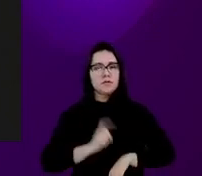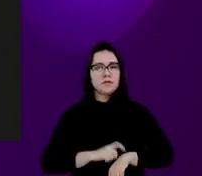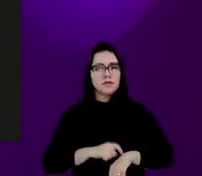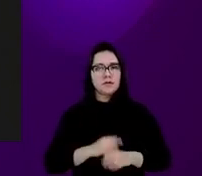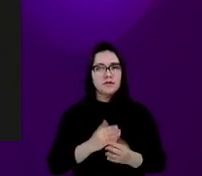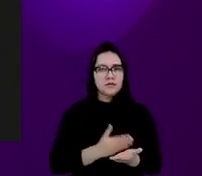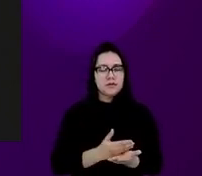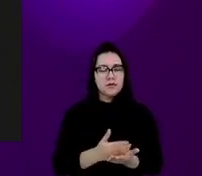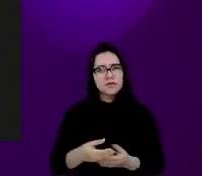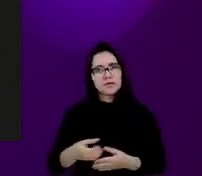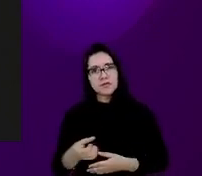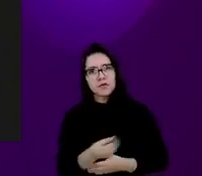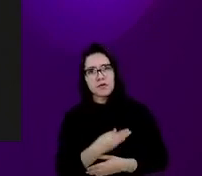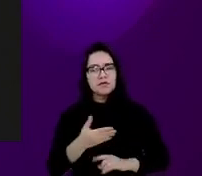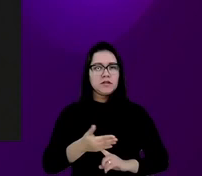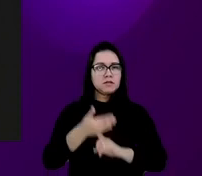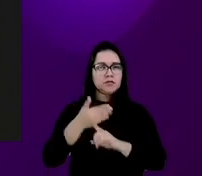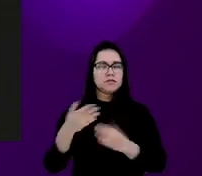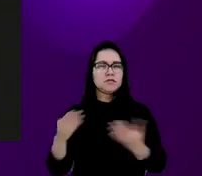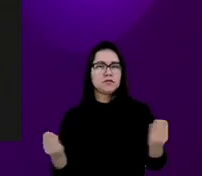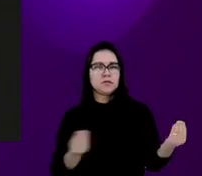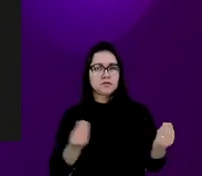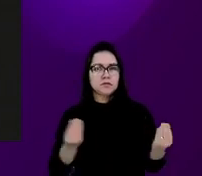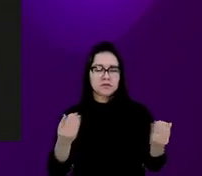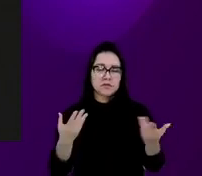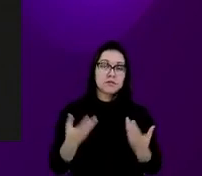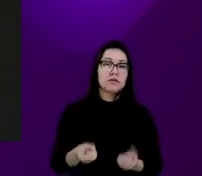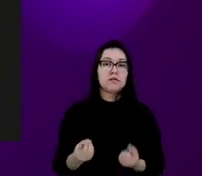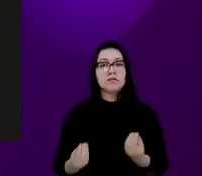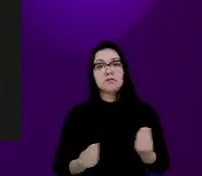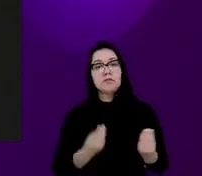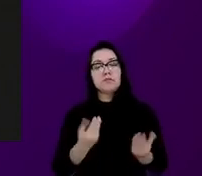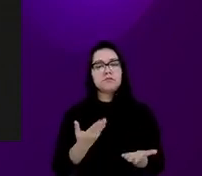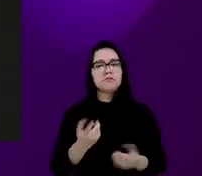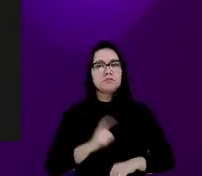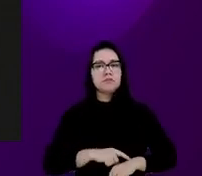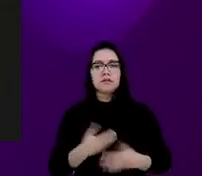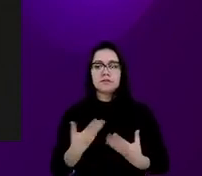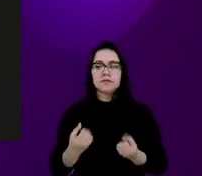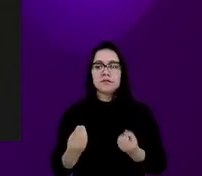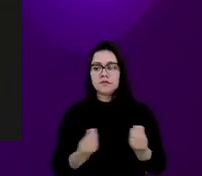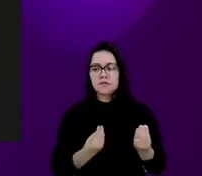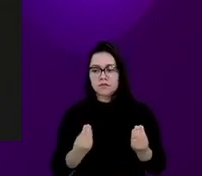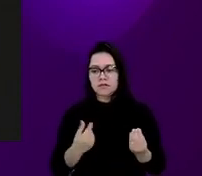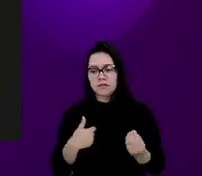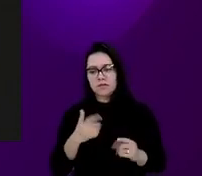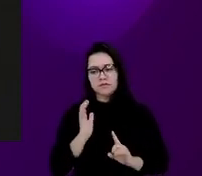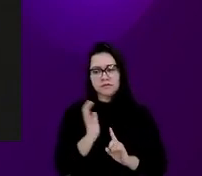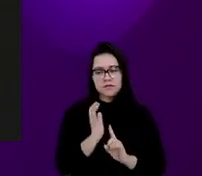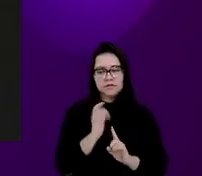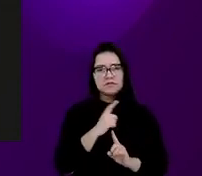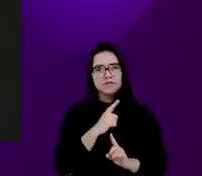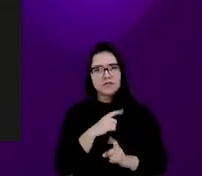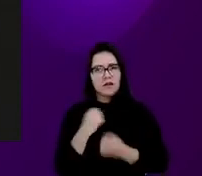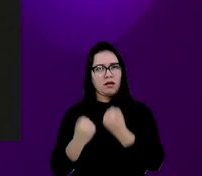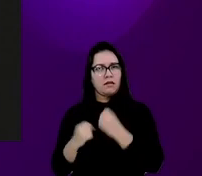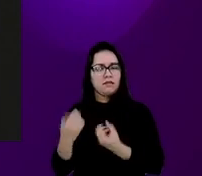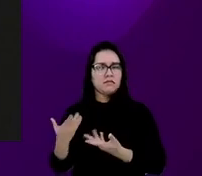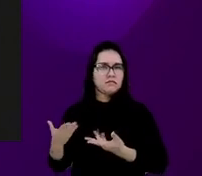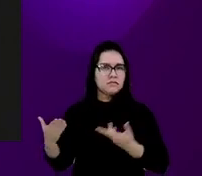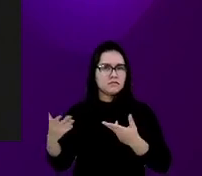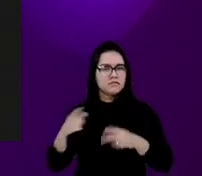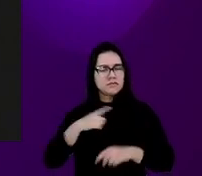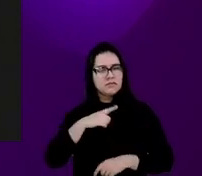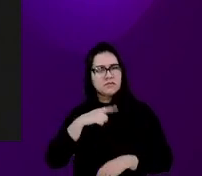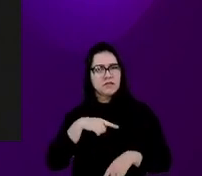nova tecnologia, de adotar uma nova tecnologia. A gente tem, sabe, a pressão da indústria, né, uma certa